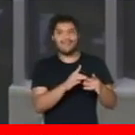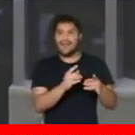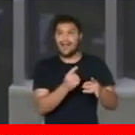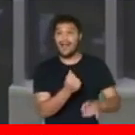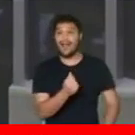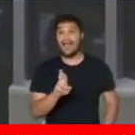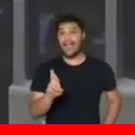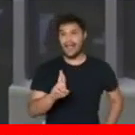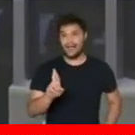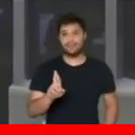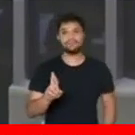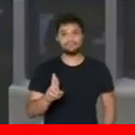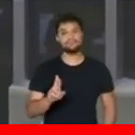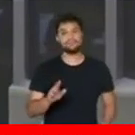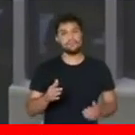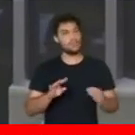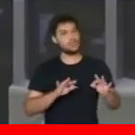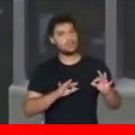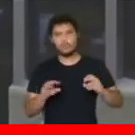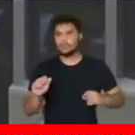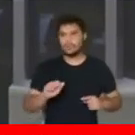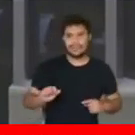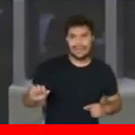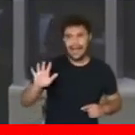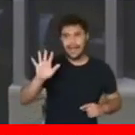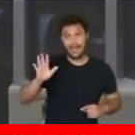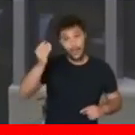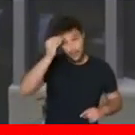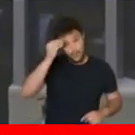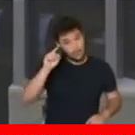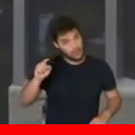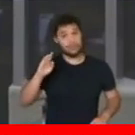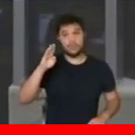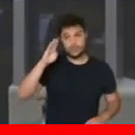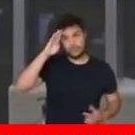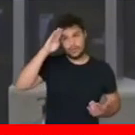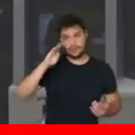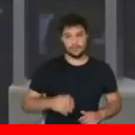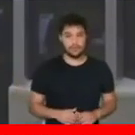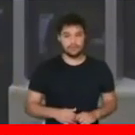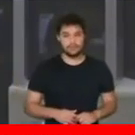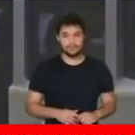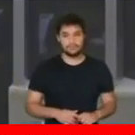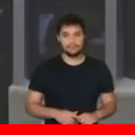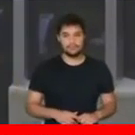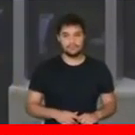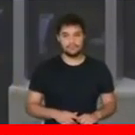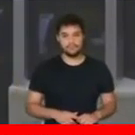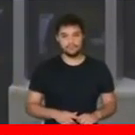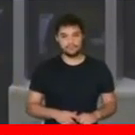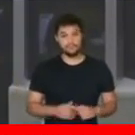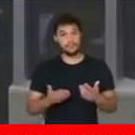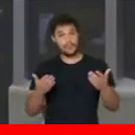gasolina. Então está tudo caro, a culpa é do Bolsonaro, é o que a gente vê falar por aí. Presidente, agora quando a gente